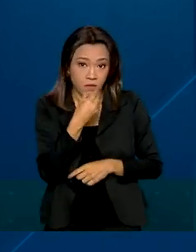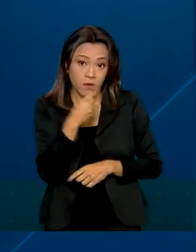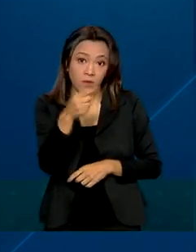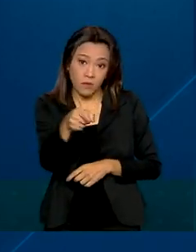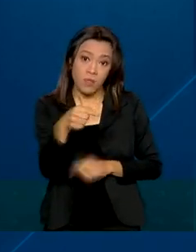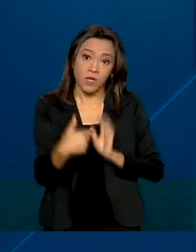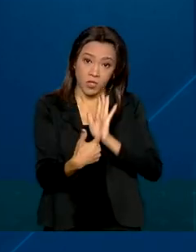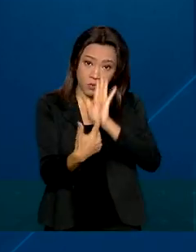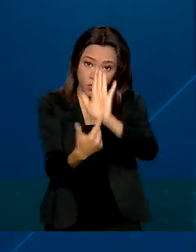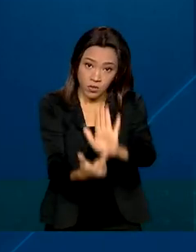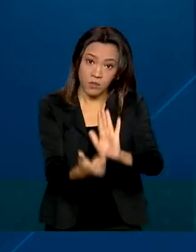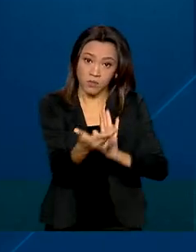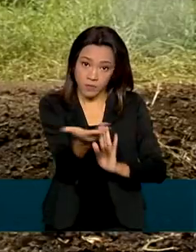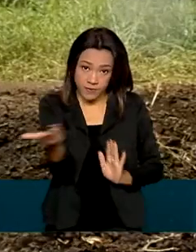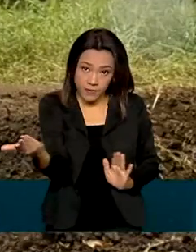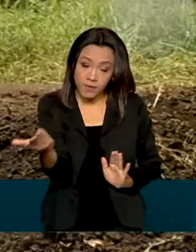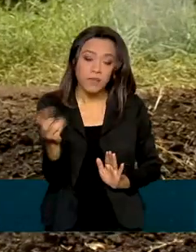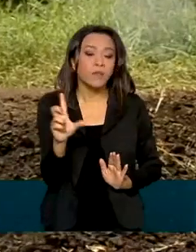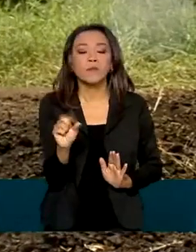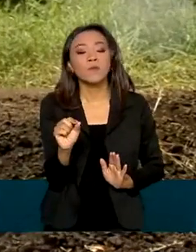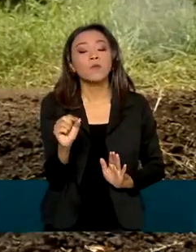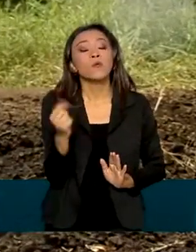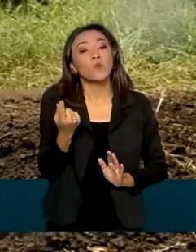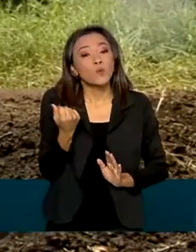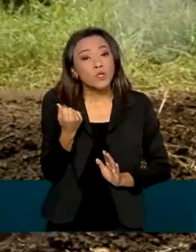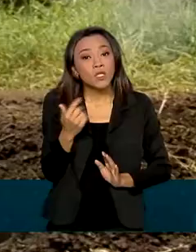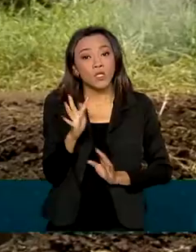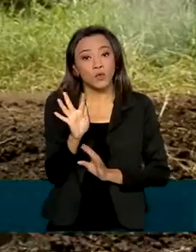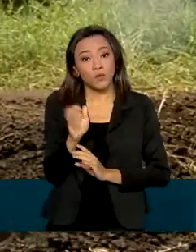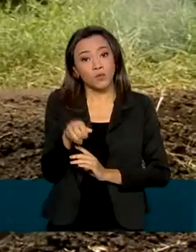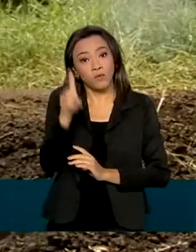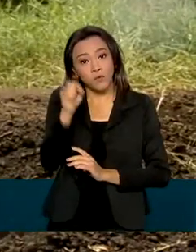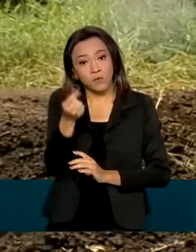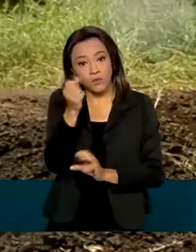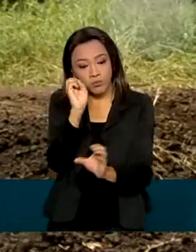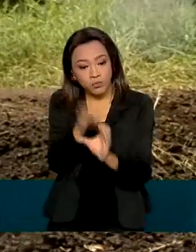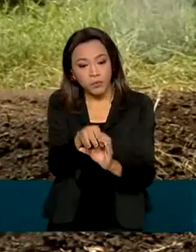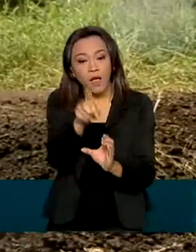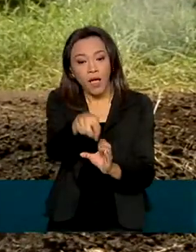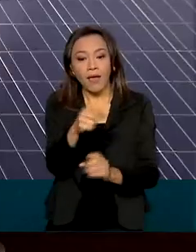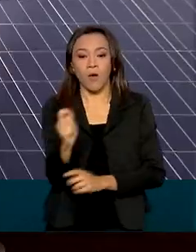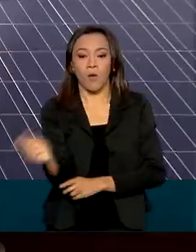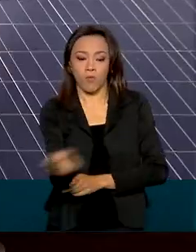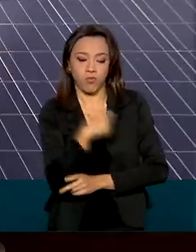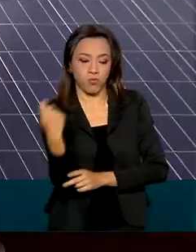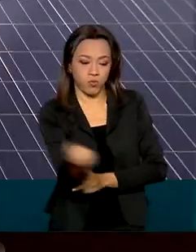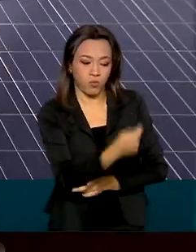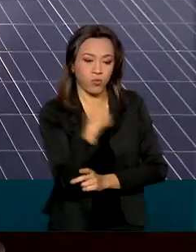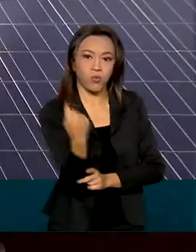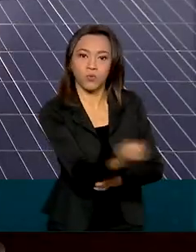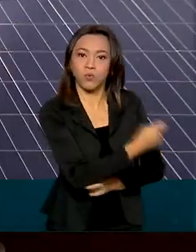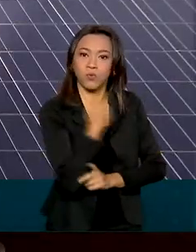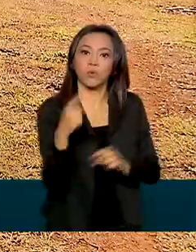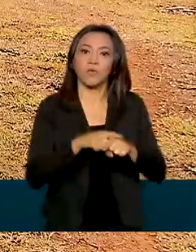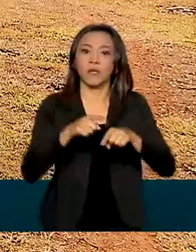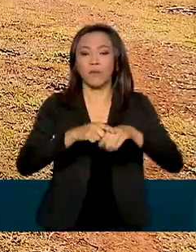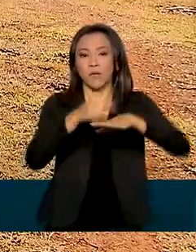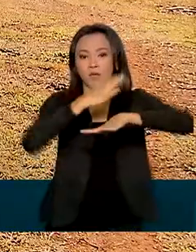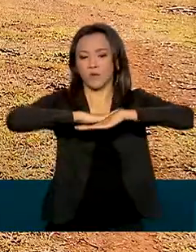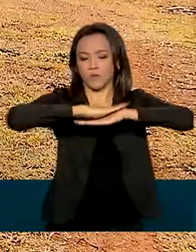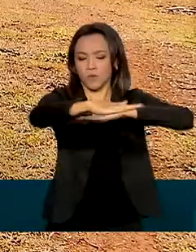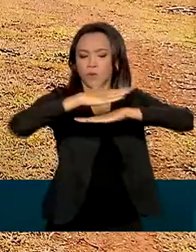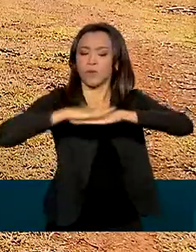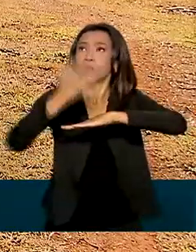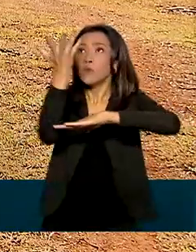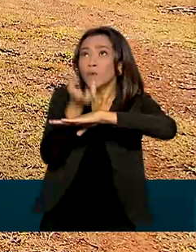que mostramos no início da reportagem, o dinheiro do fundo se transformou em poço artesiano e energia solar para bombear